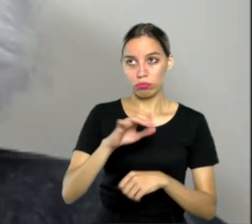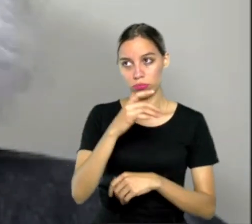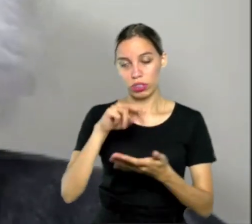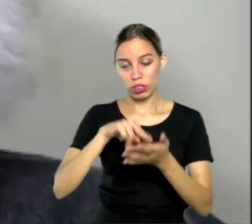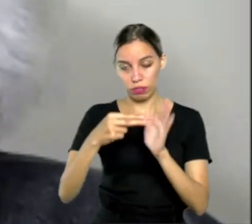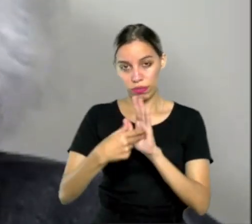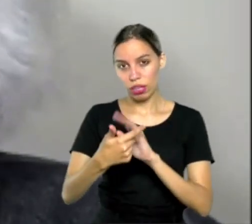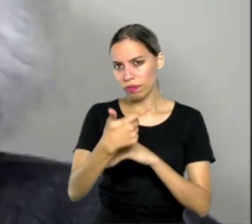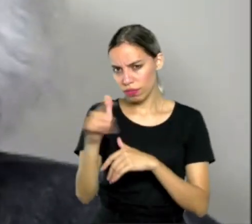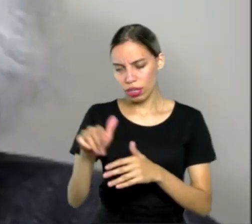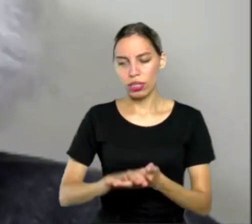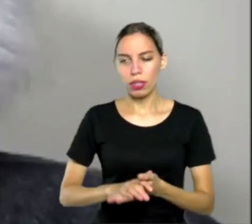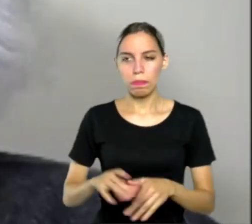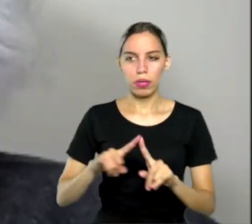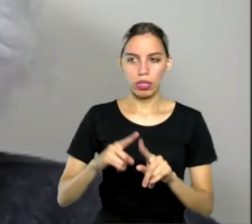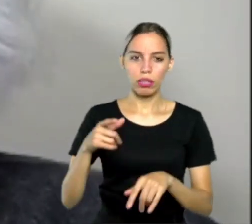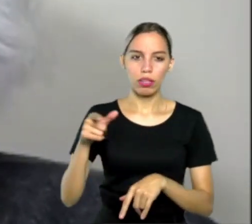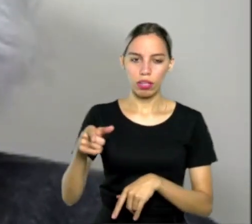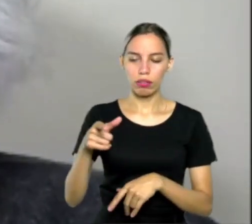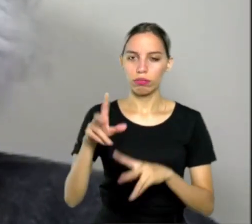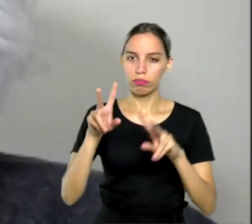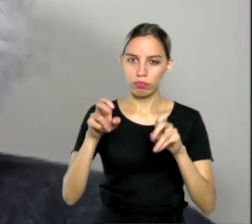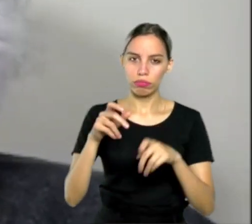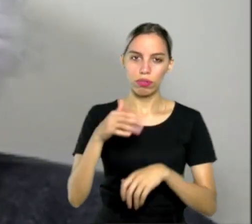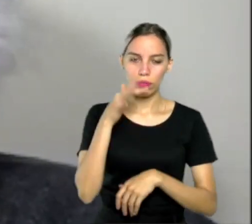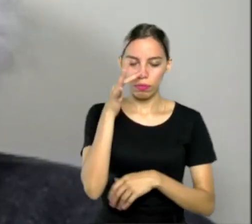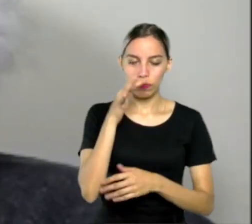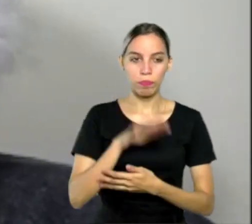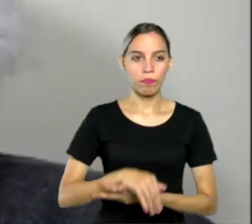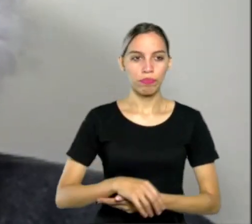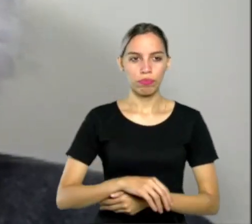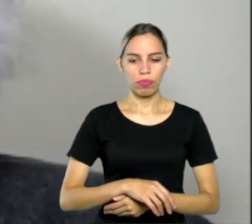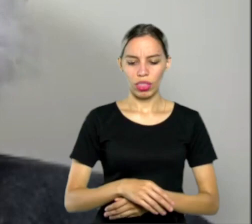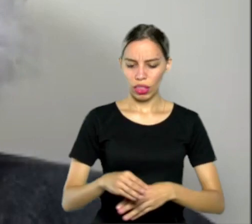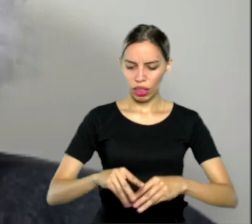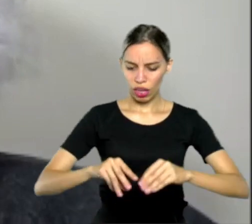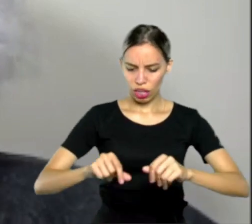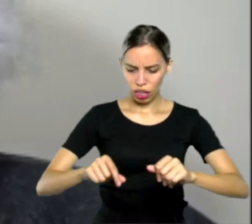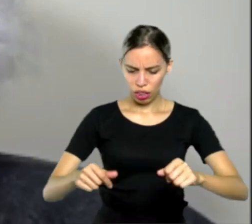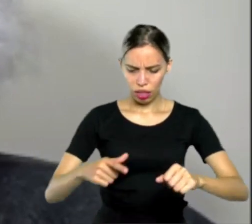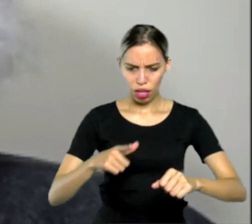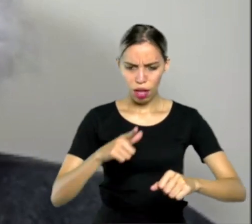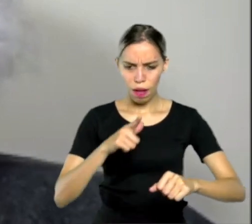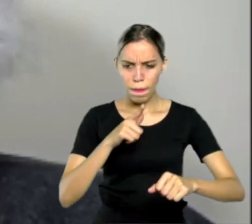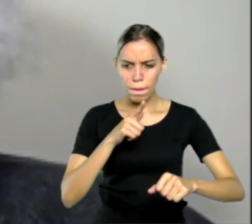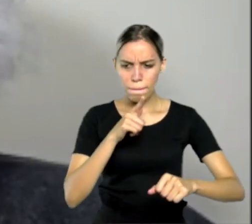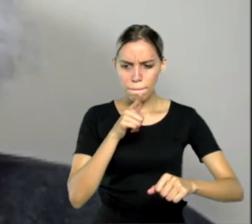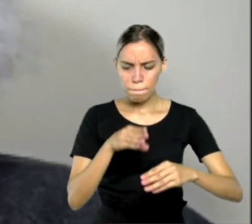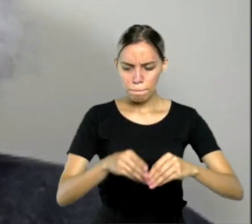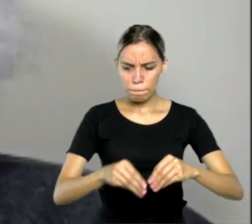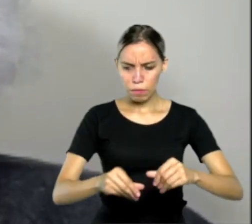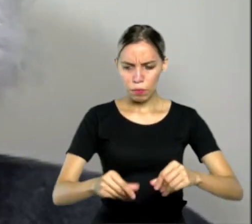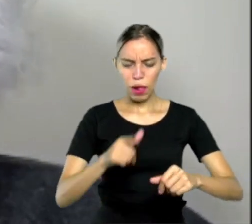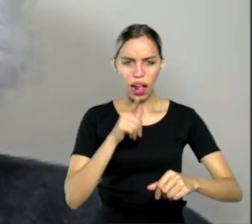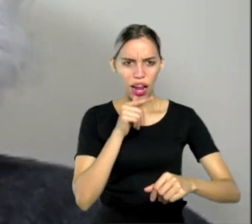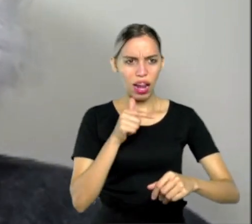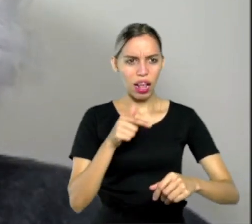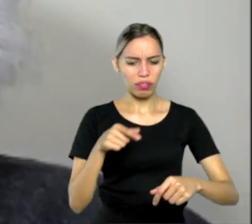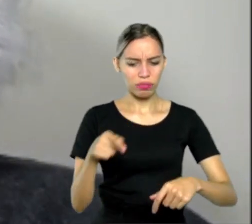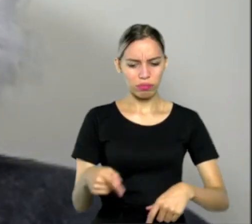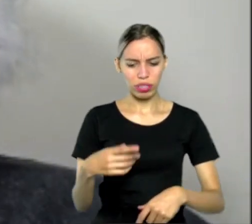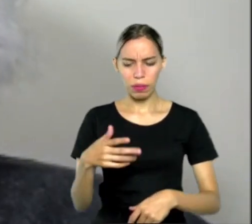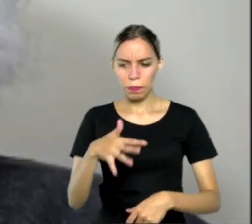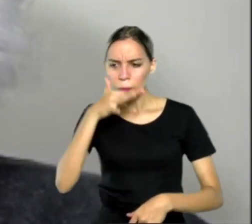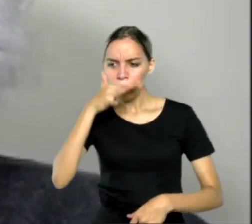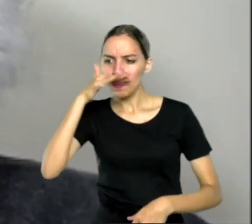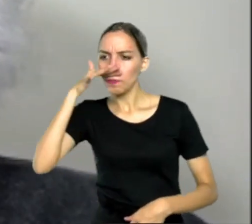A terra molhada exala um perfume tão próprio das fêmeas, um cheiro de coito, e dentro em pouco estará